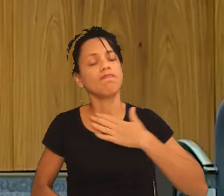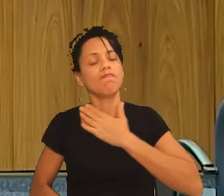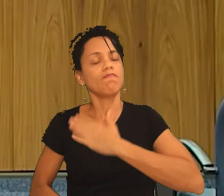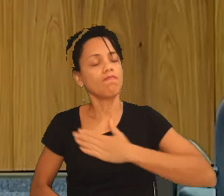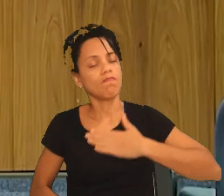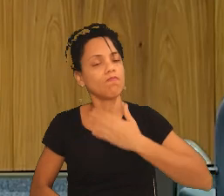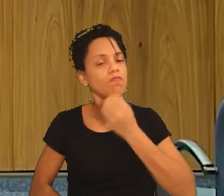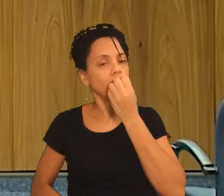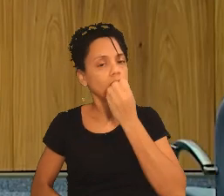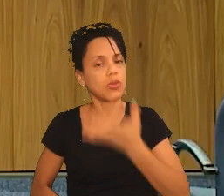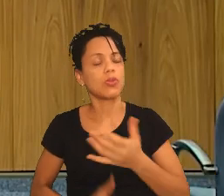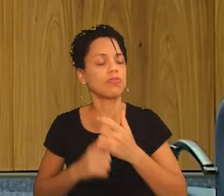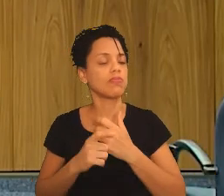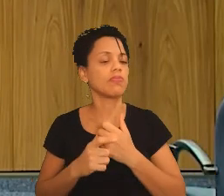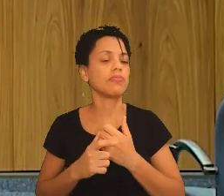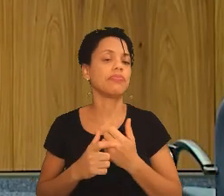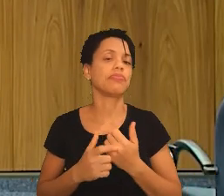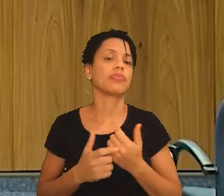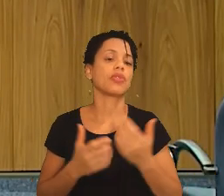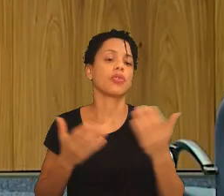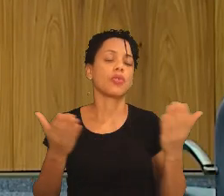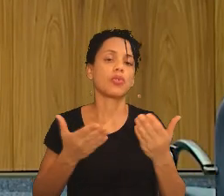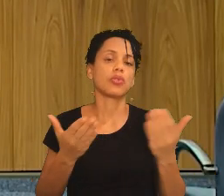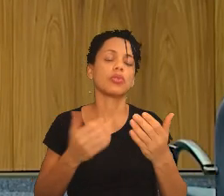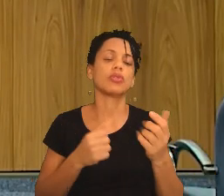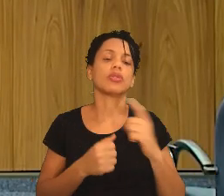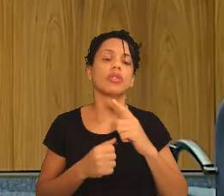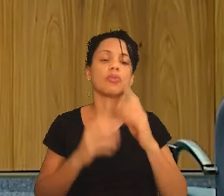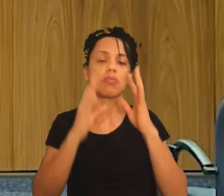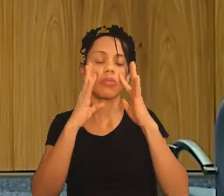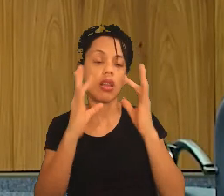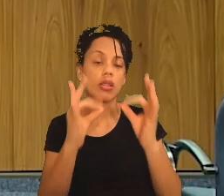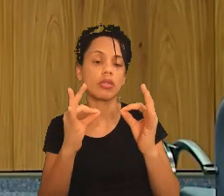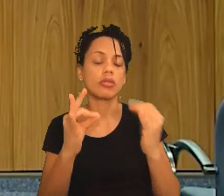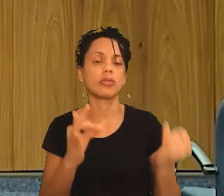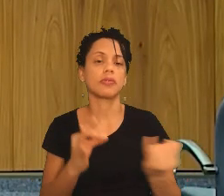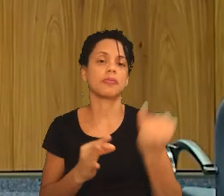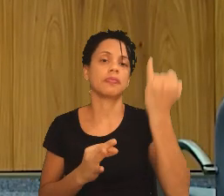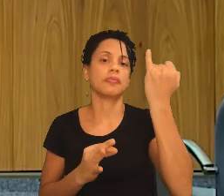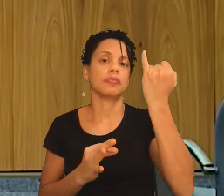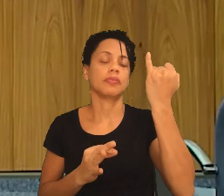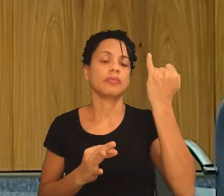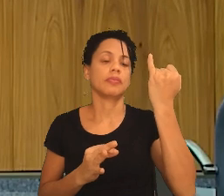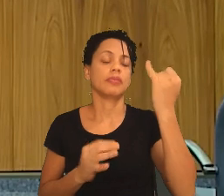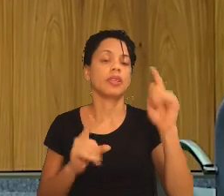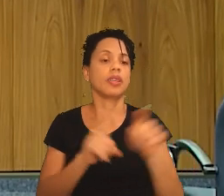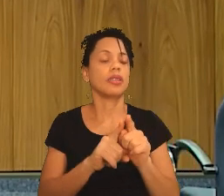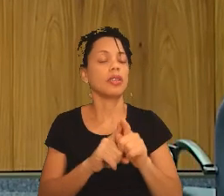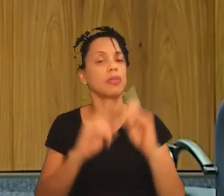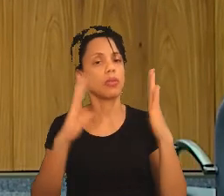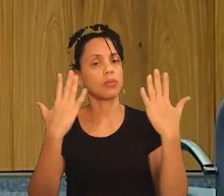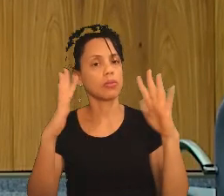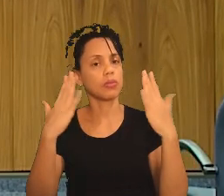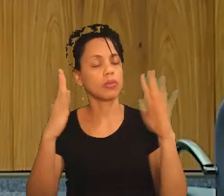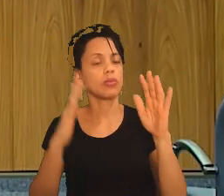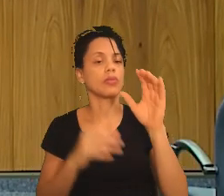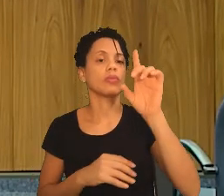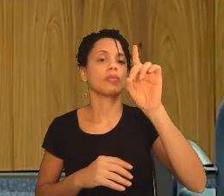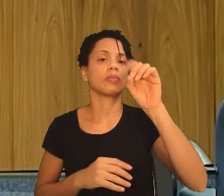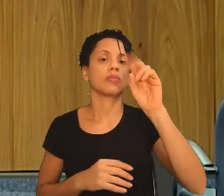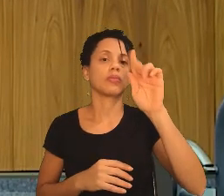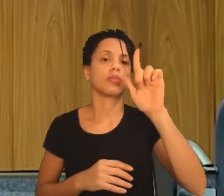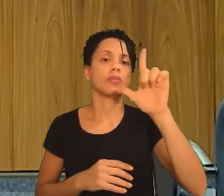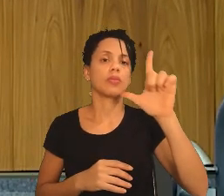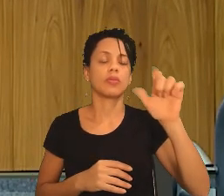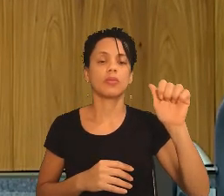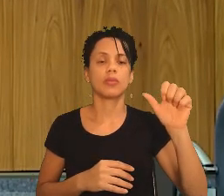tem. Aí... Então, para mim é uma alegria estar aqui, sempre muito bom, agradeço pelo convite, né? É um